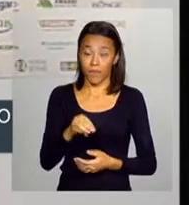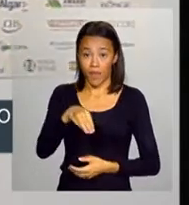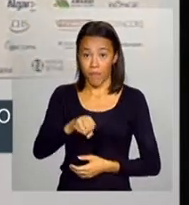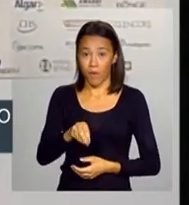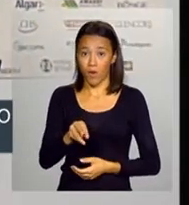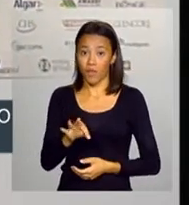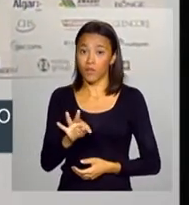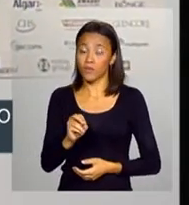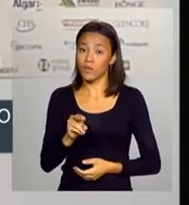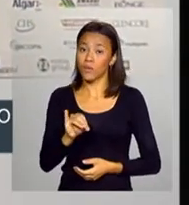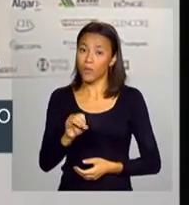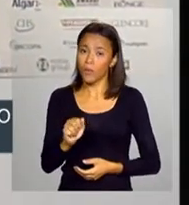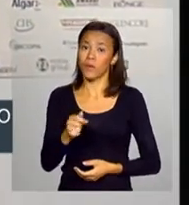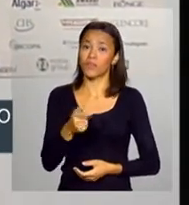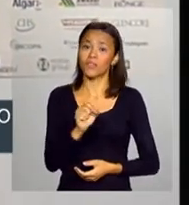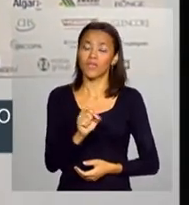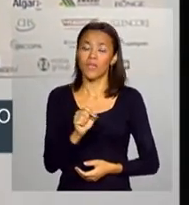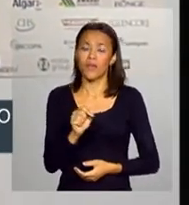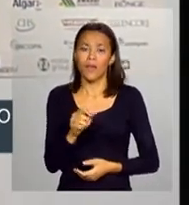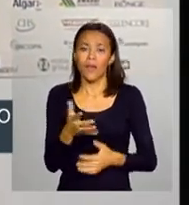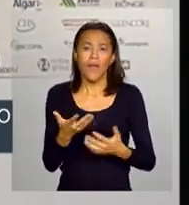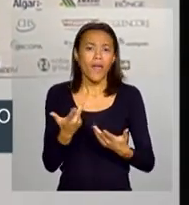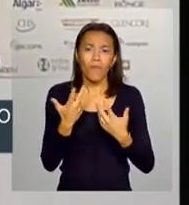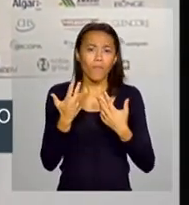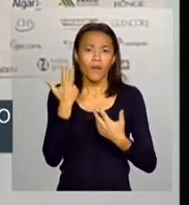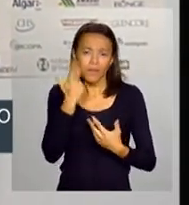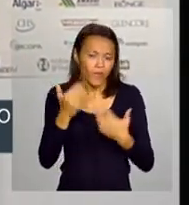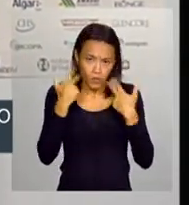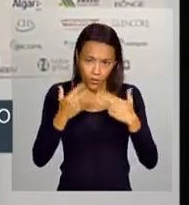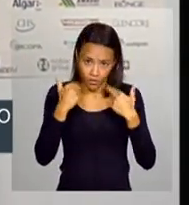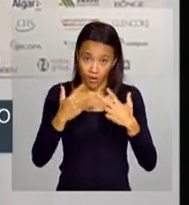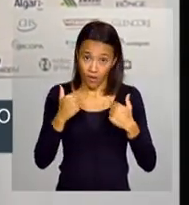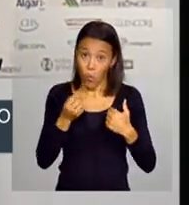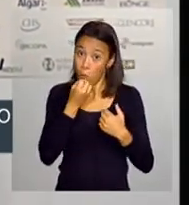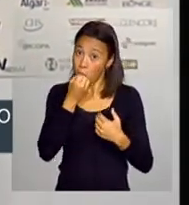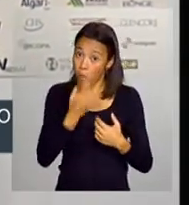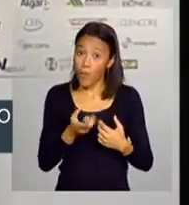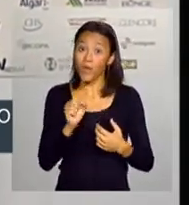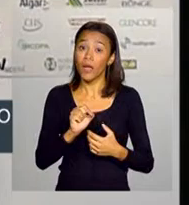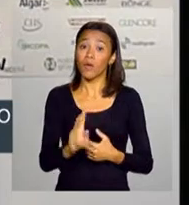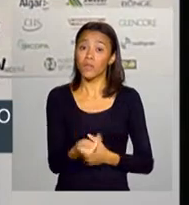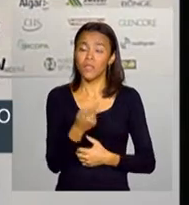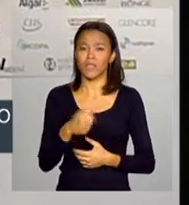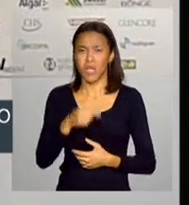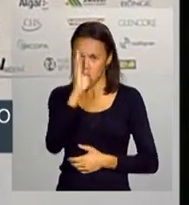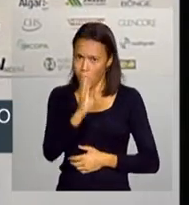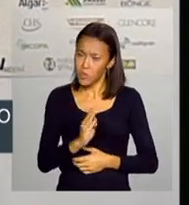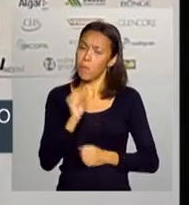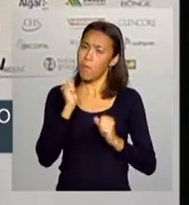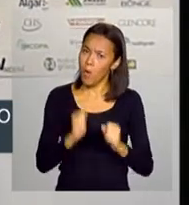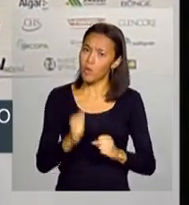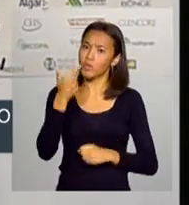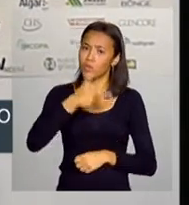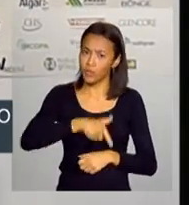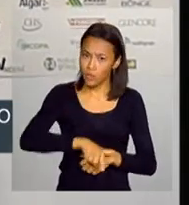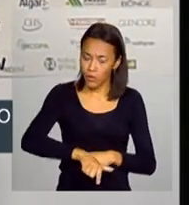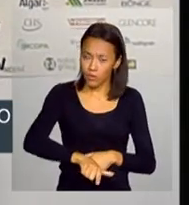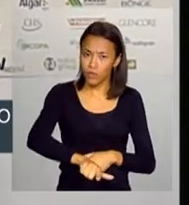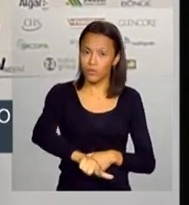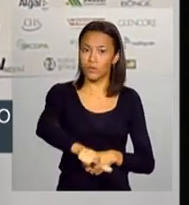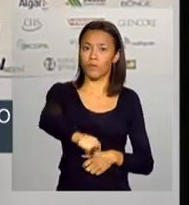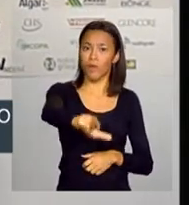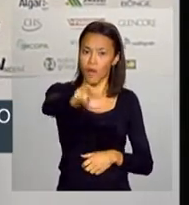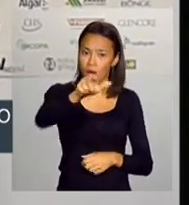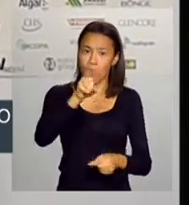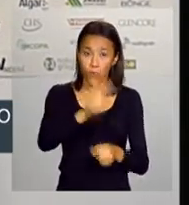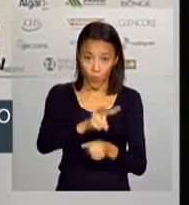carne, mas, de qualquer maneira, há uma tendência. O lado bom dessa história aqui é que o Brasil pode continuar e triplicar, eventualmente, a